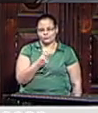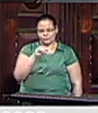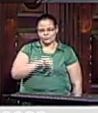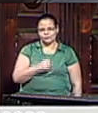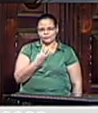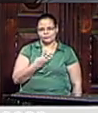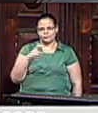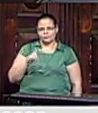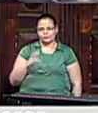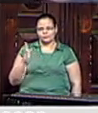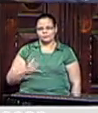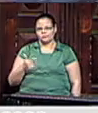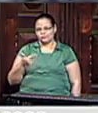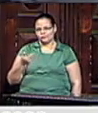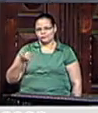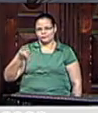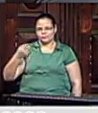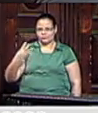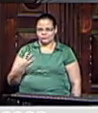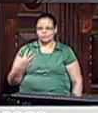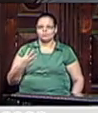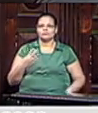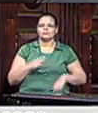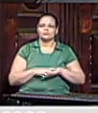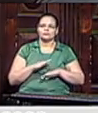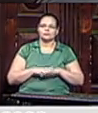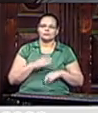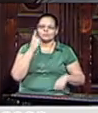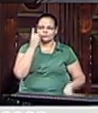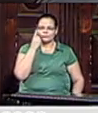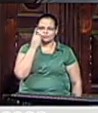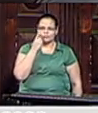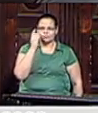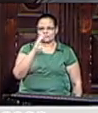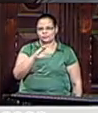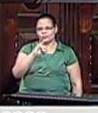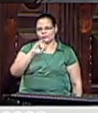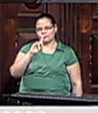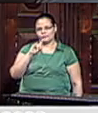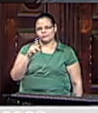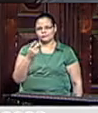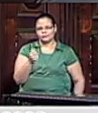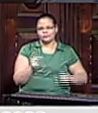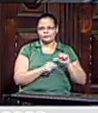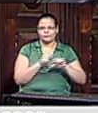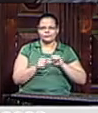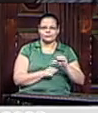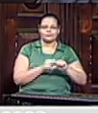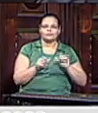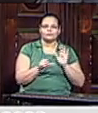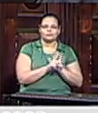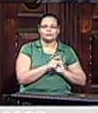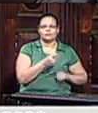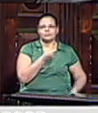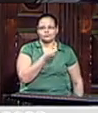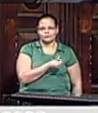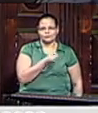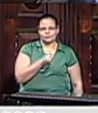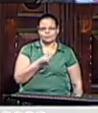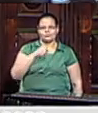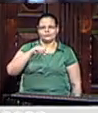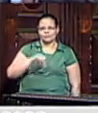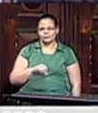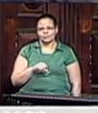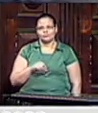2014, de autoria da deputada Cidinha Campos, que altera a lei 3.669 de 10 de outubro de 2001, que